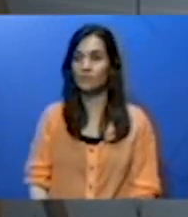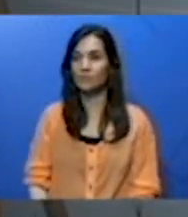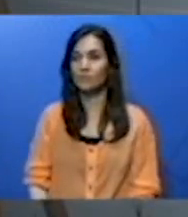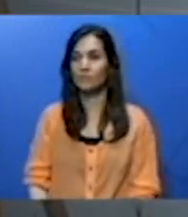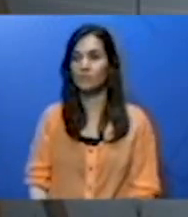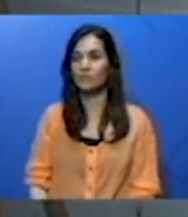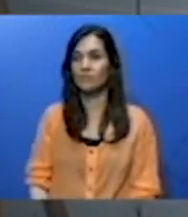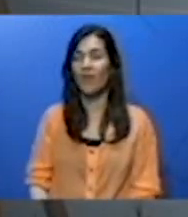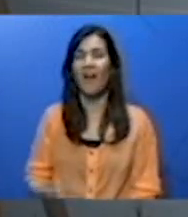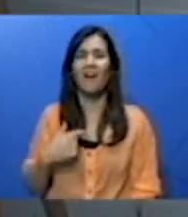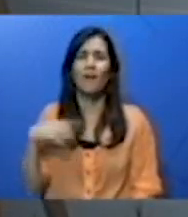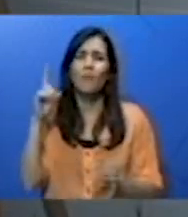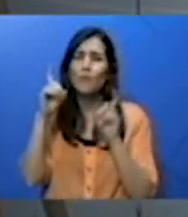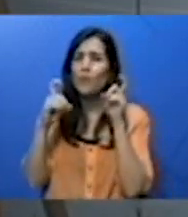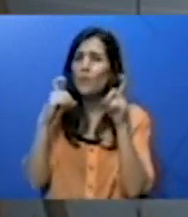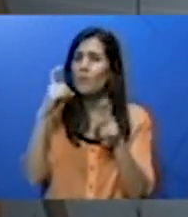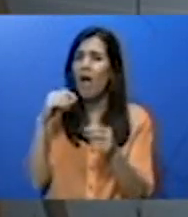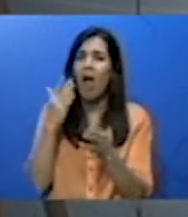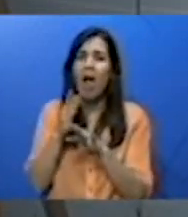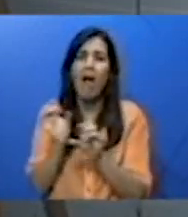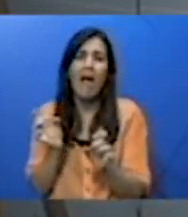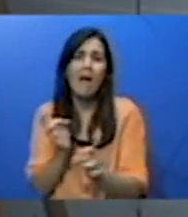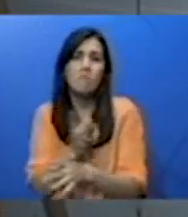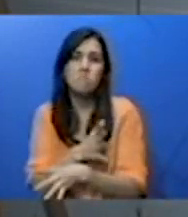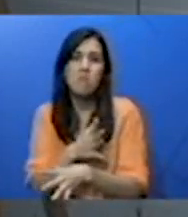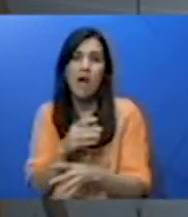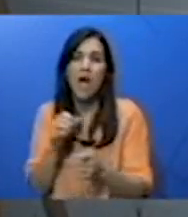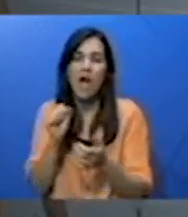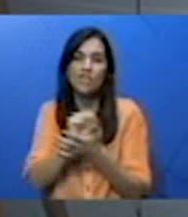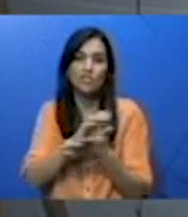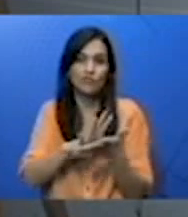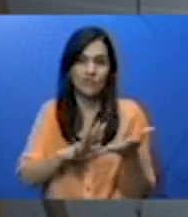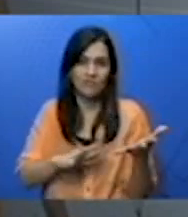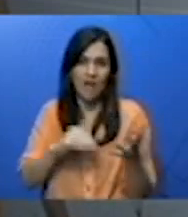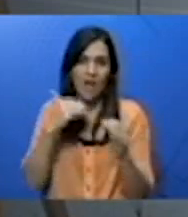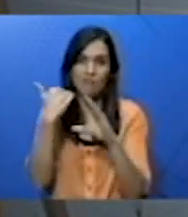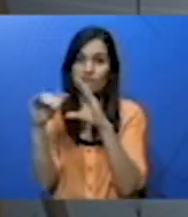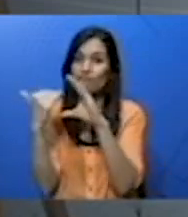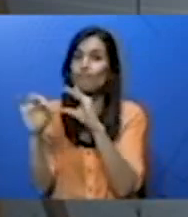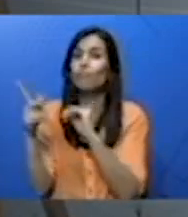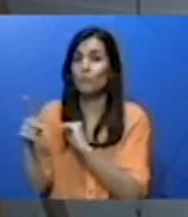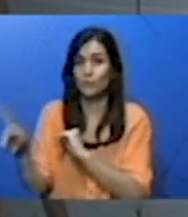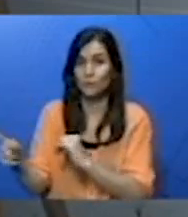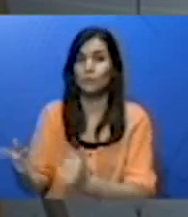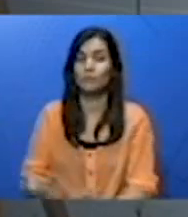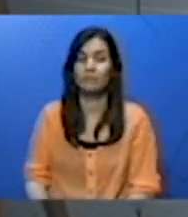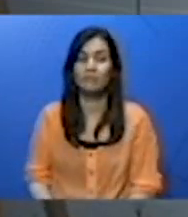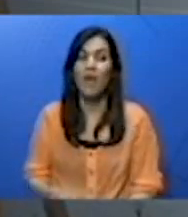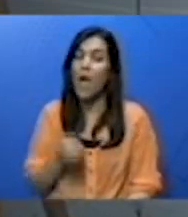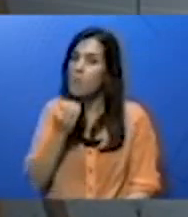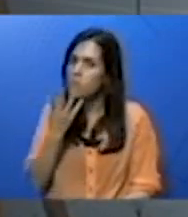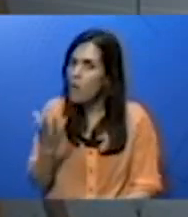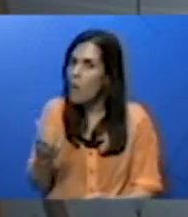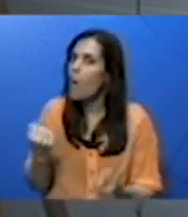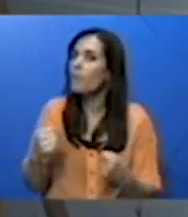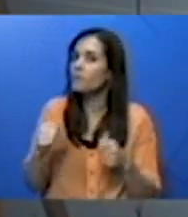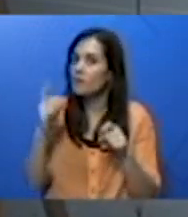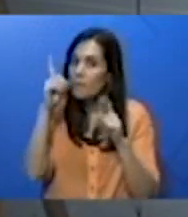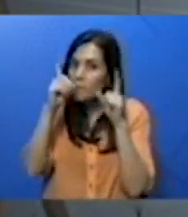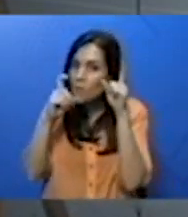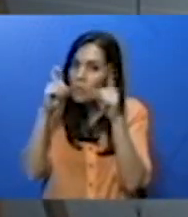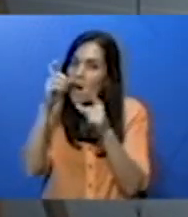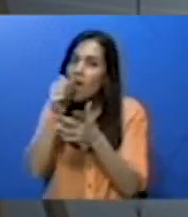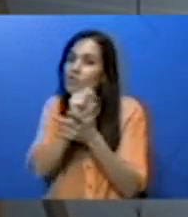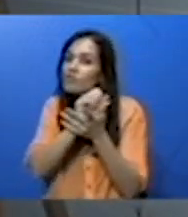Eu fico preocupada em terminar todas e mandar para a minha professora. Ah, mas essa preocupação é muito boa também, né? Estar preocupada com a tarefa, com